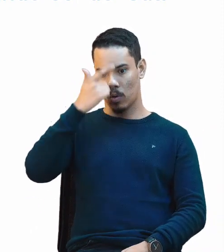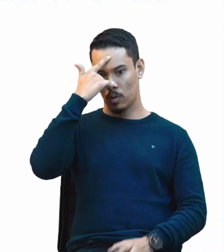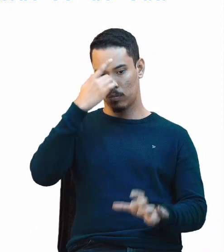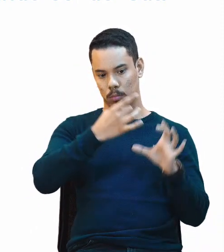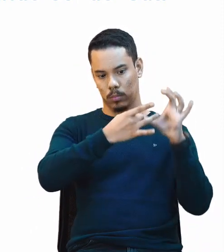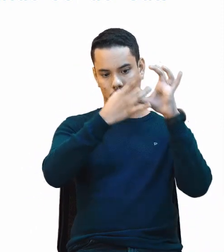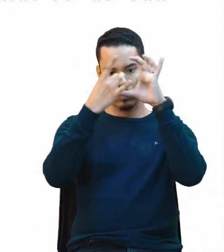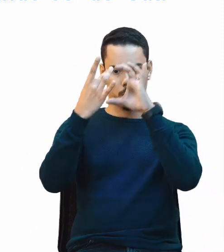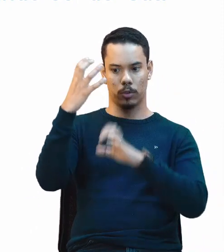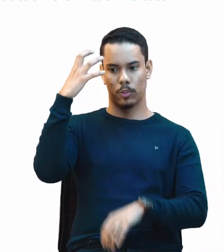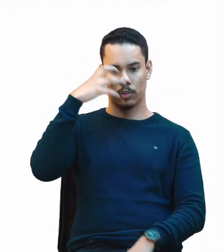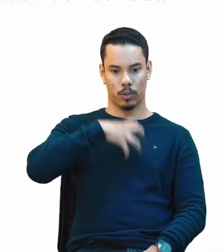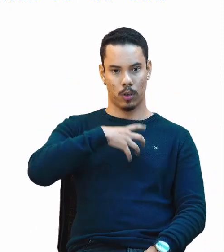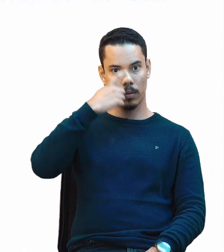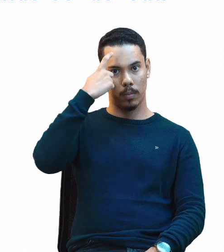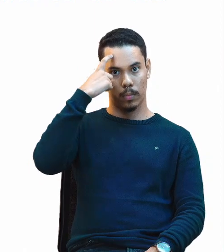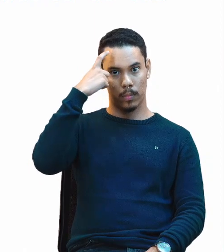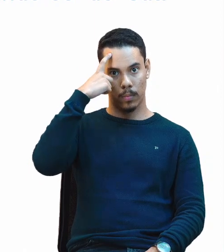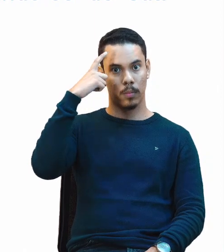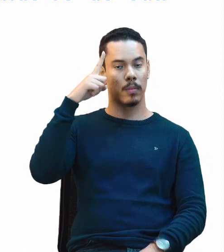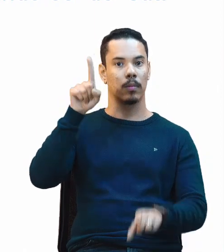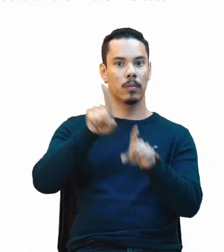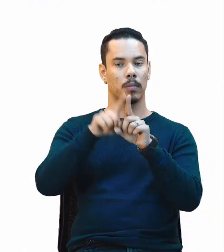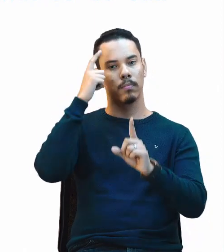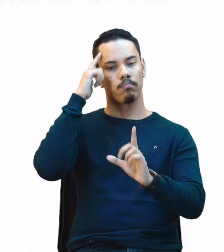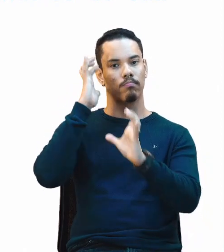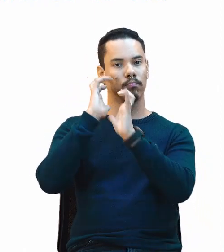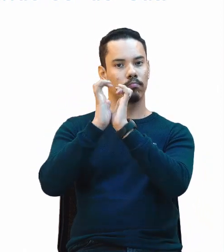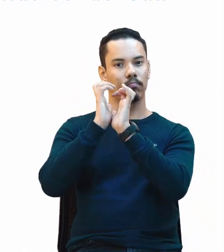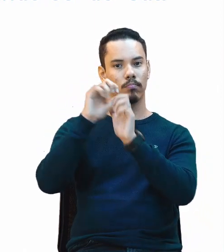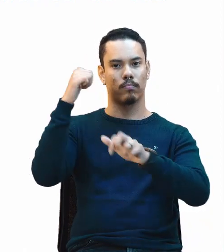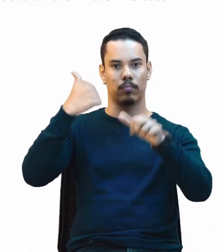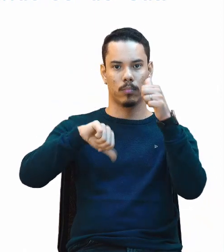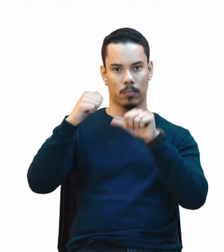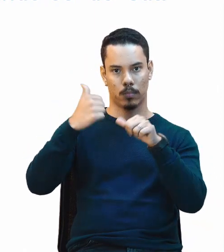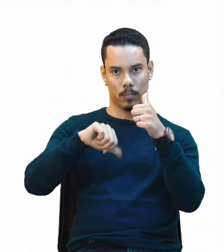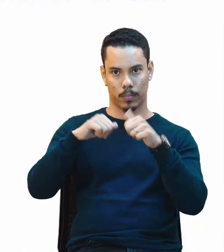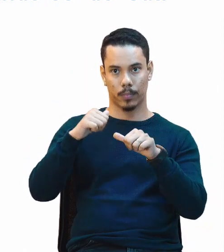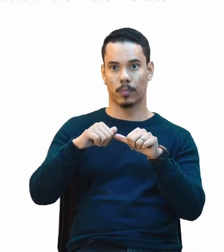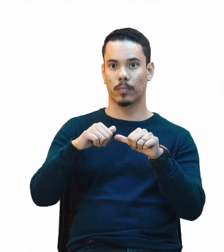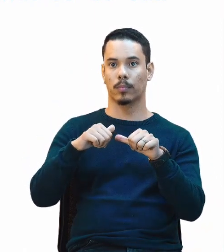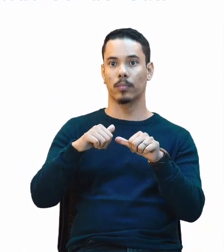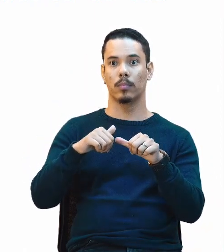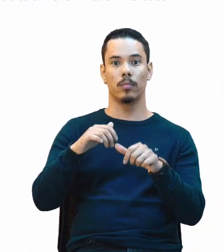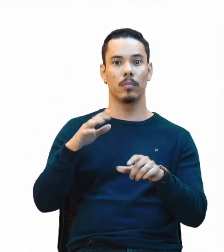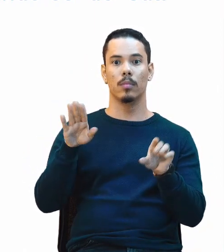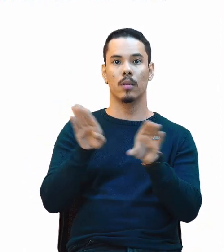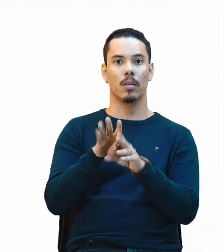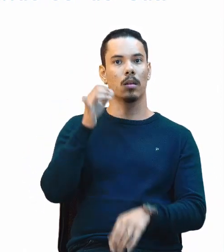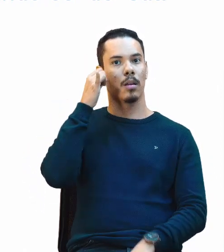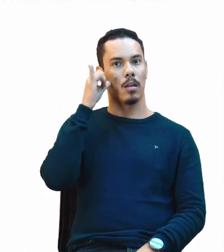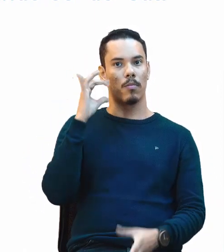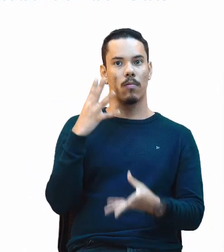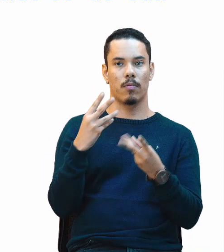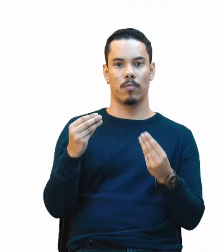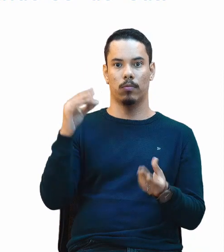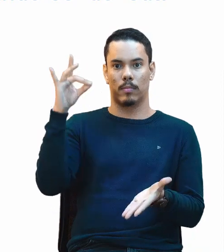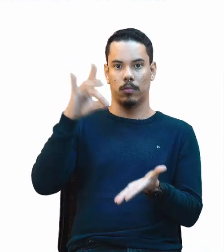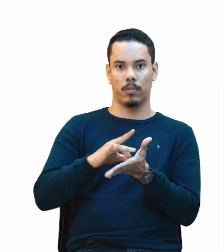o meu cérebro, né? Analisar algo visível, né? Sem correr a revelação, questão